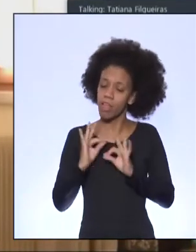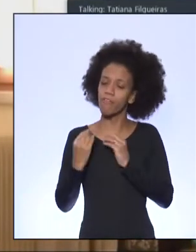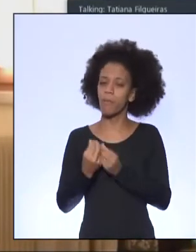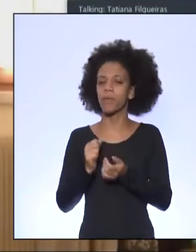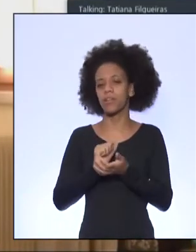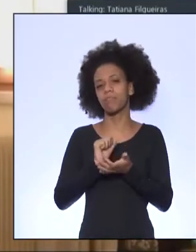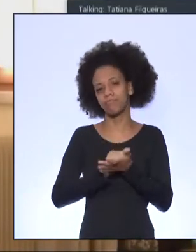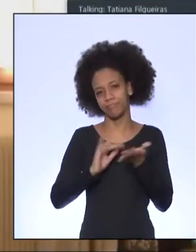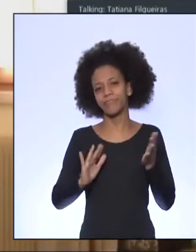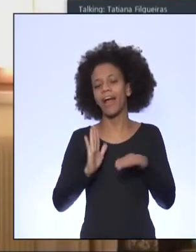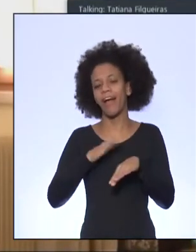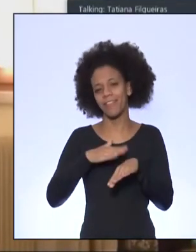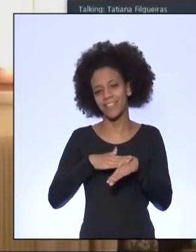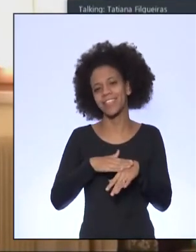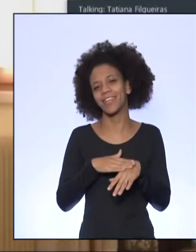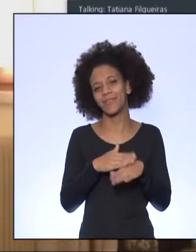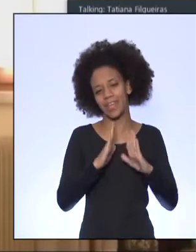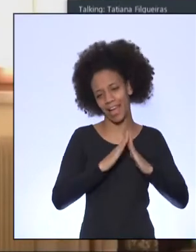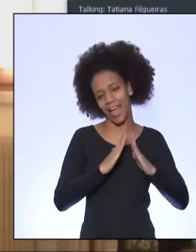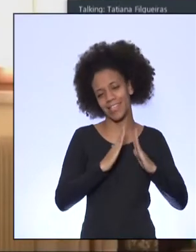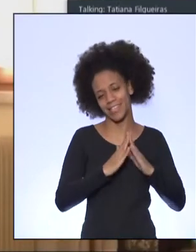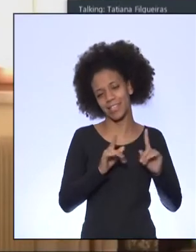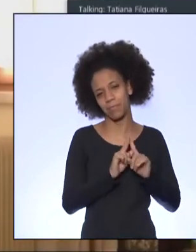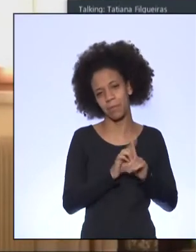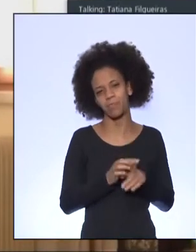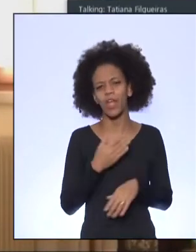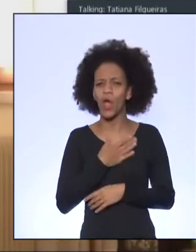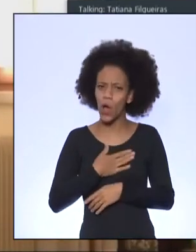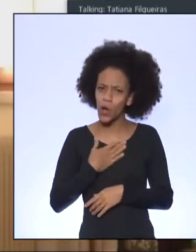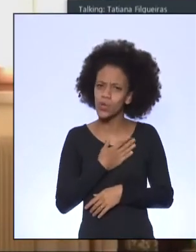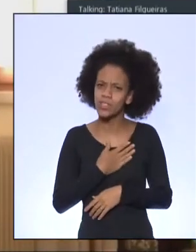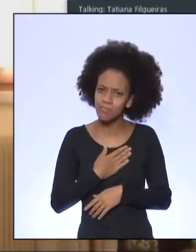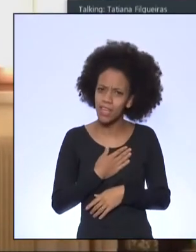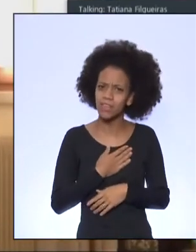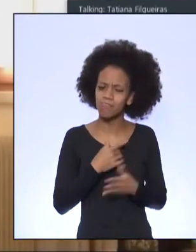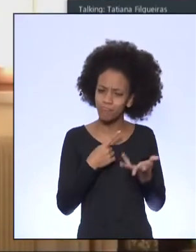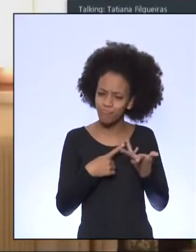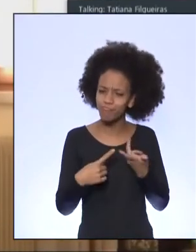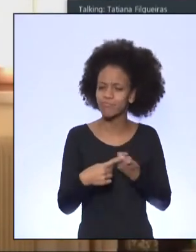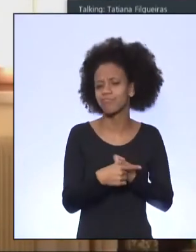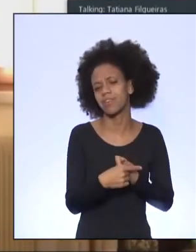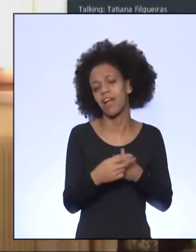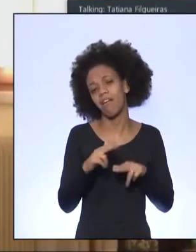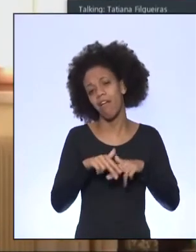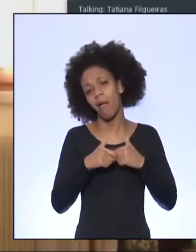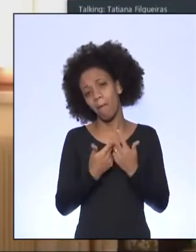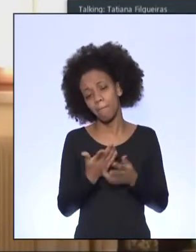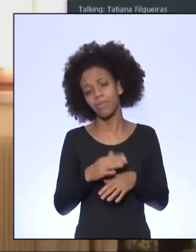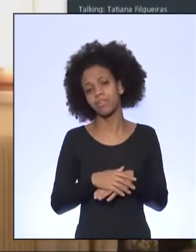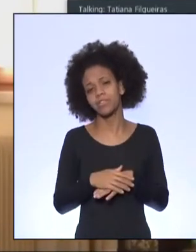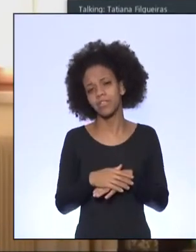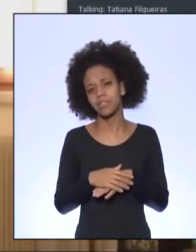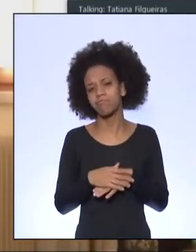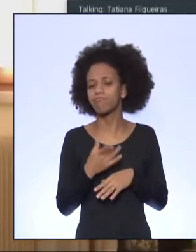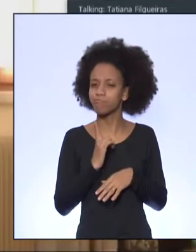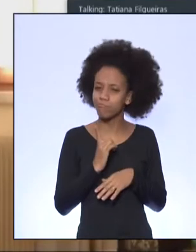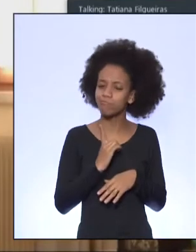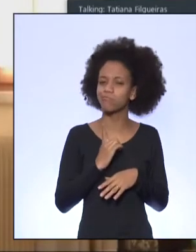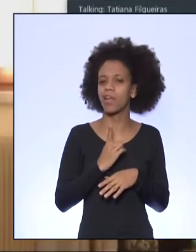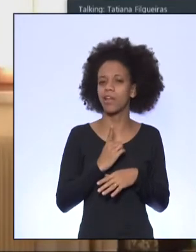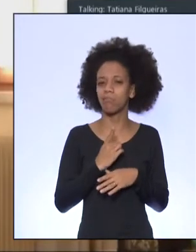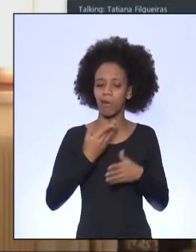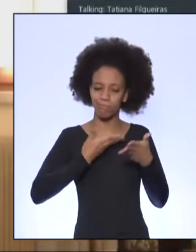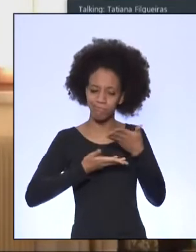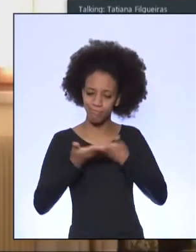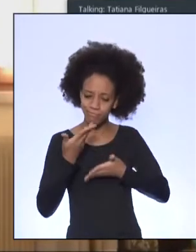né? Gostei do ponto sobre autoavaliação e autoengano. É por isso que a gente promove o feedback, né? Não é a pessoa